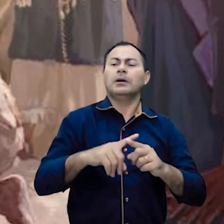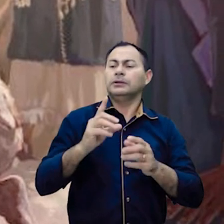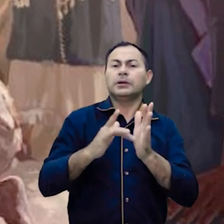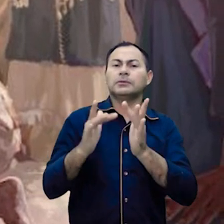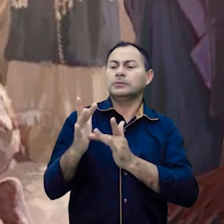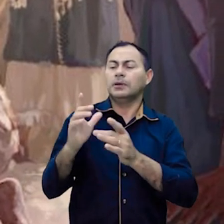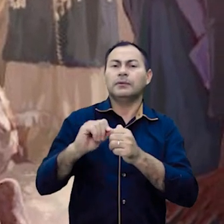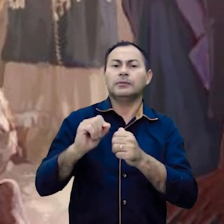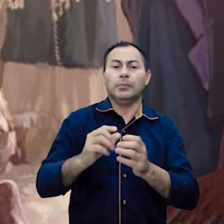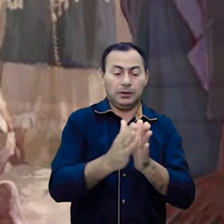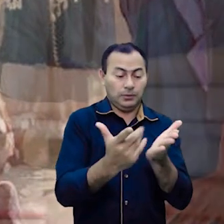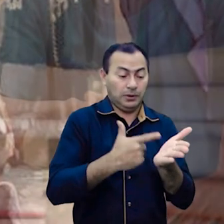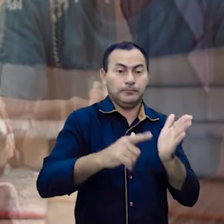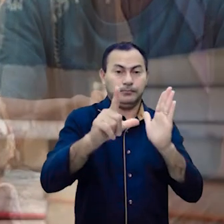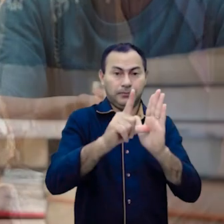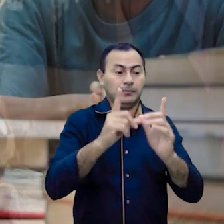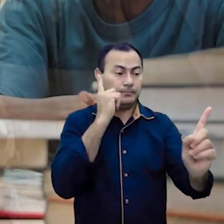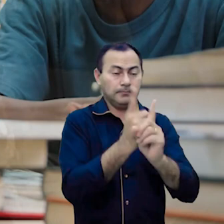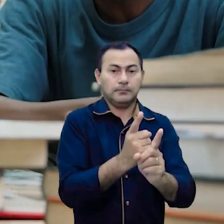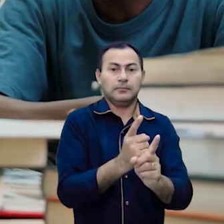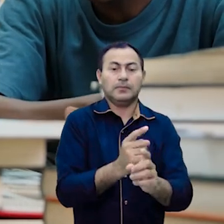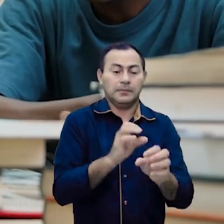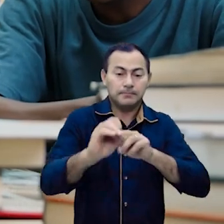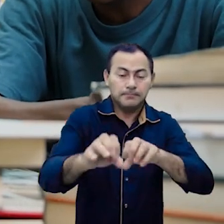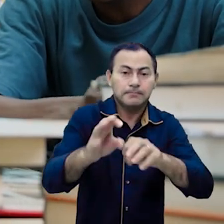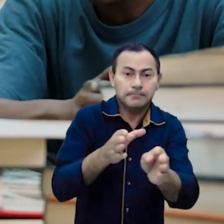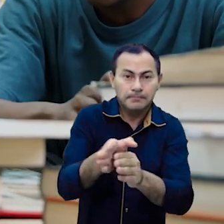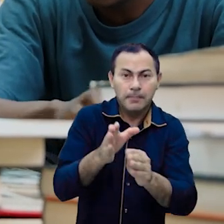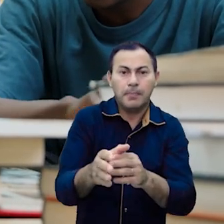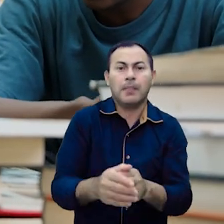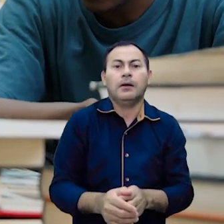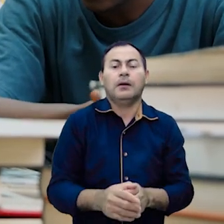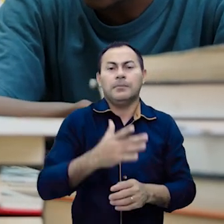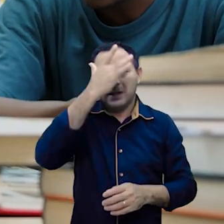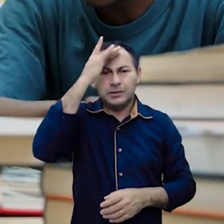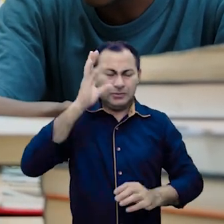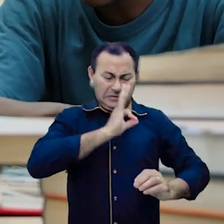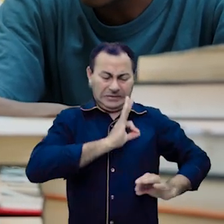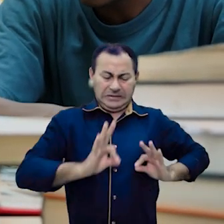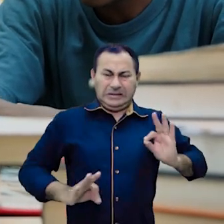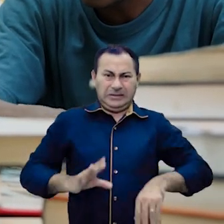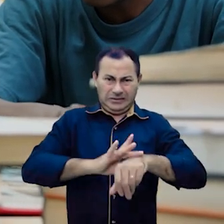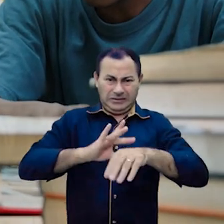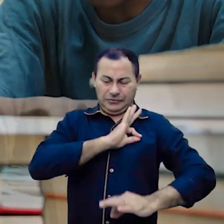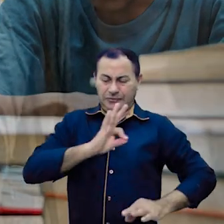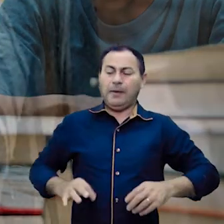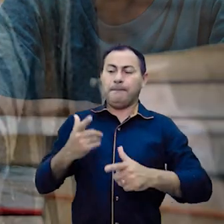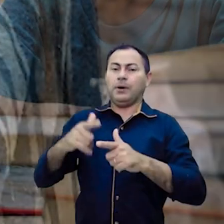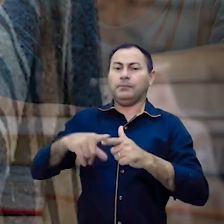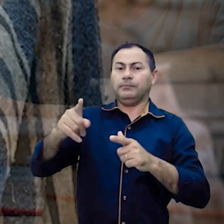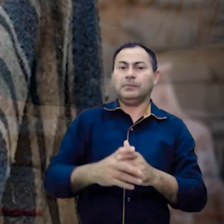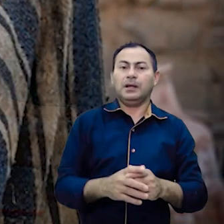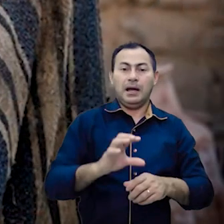porque ele fez isso porque no livro de Levítico nós encontramos essa instrução os leprosos eram tremendo